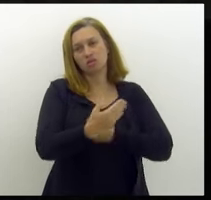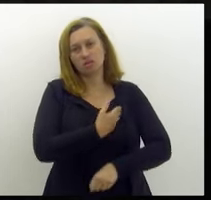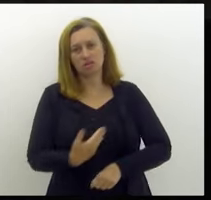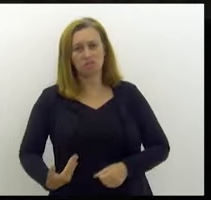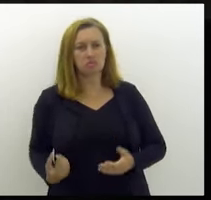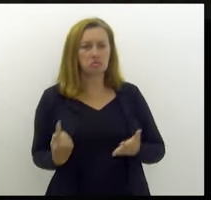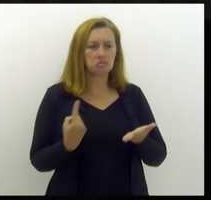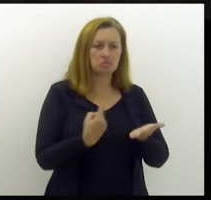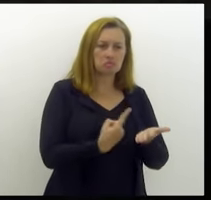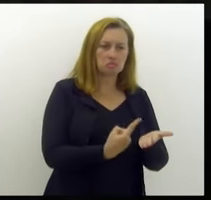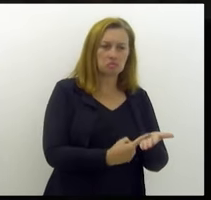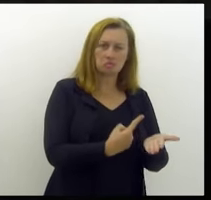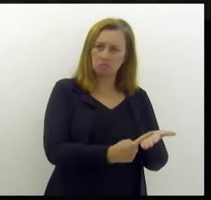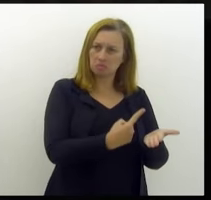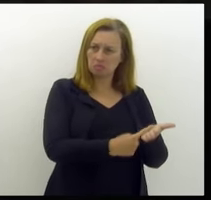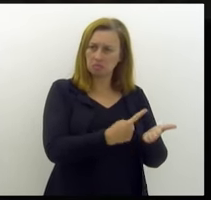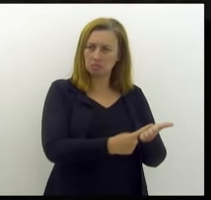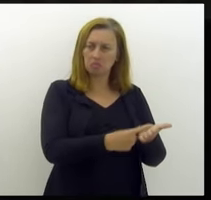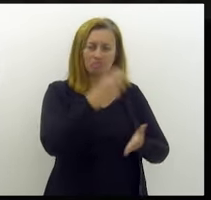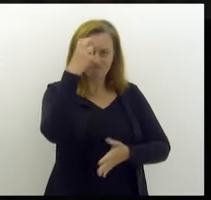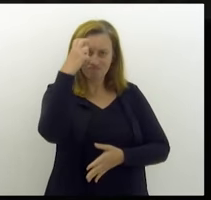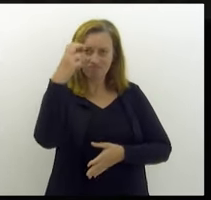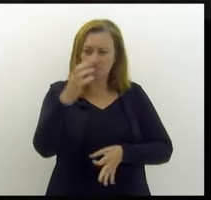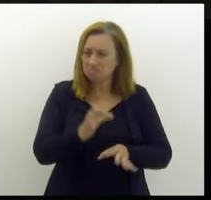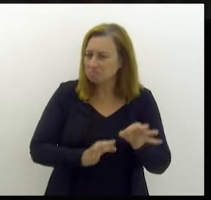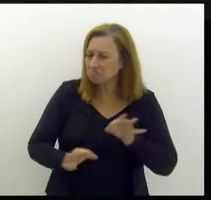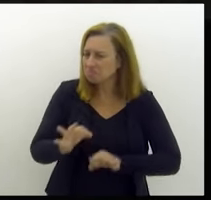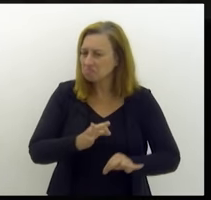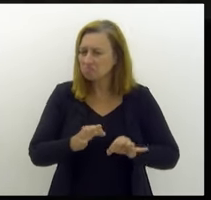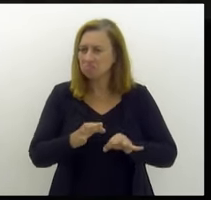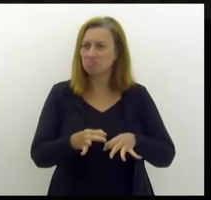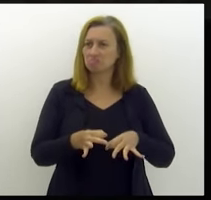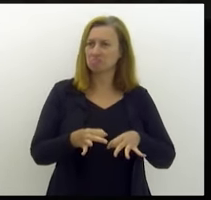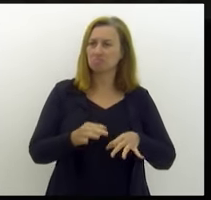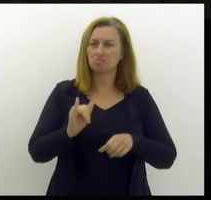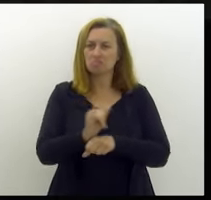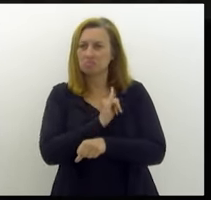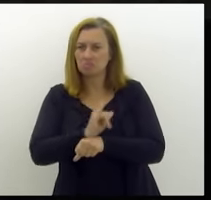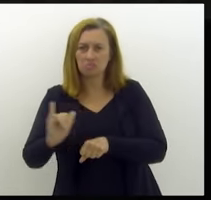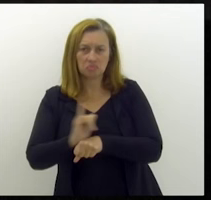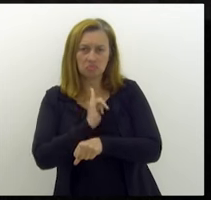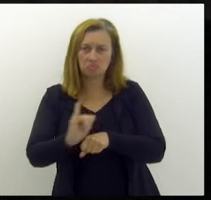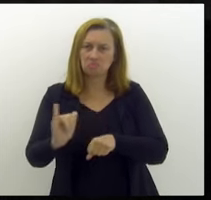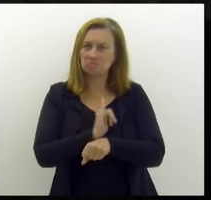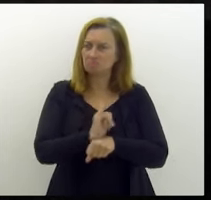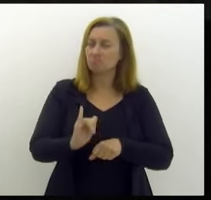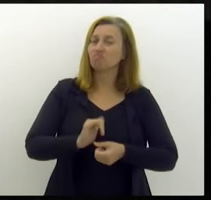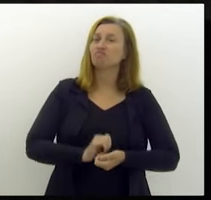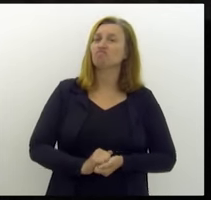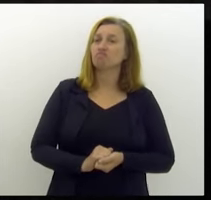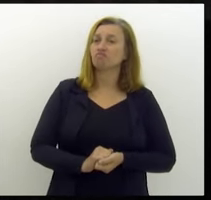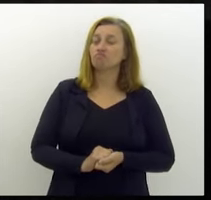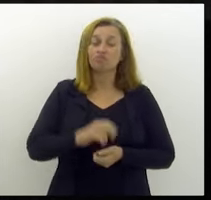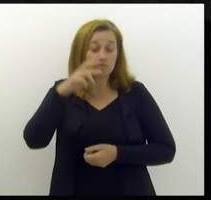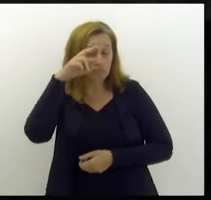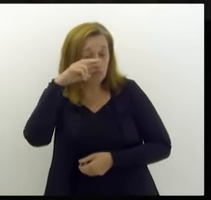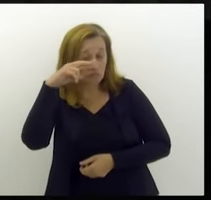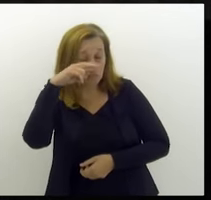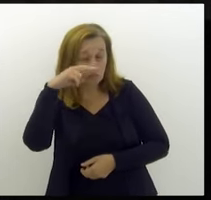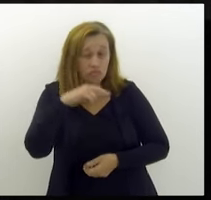com a inteligência com planejamento com organização com estratégia e